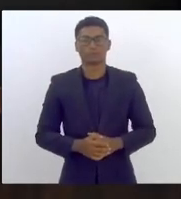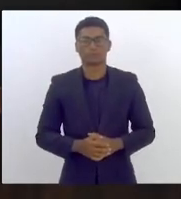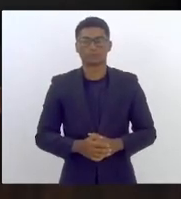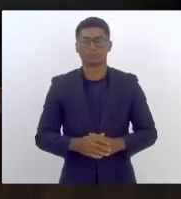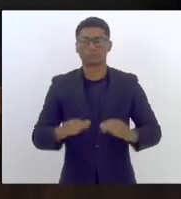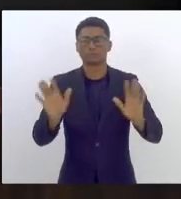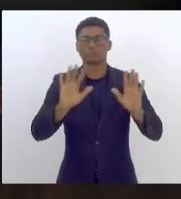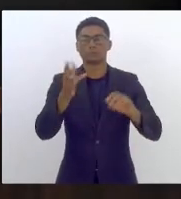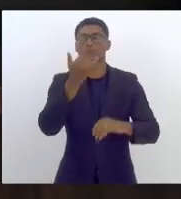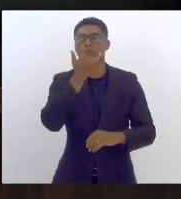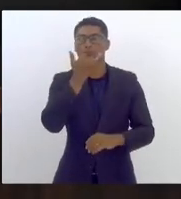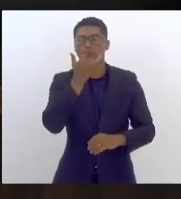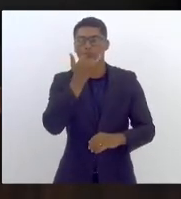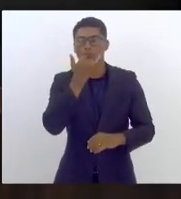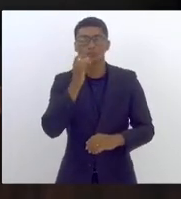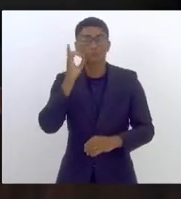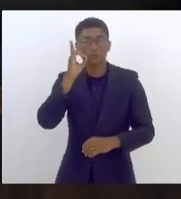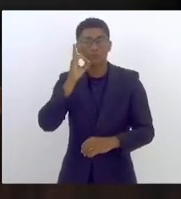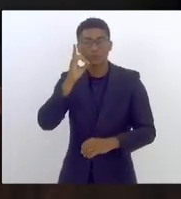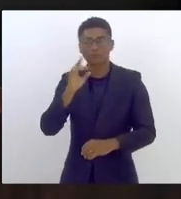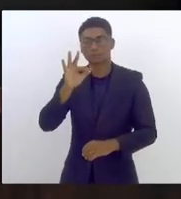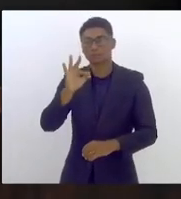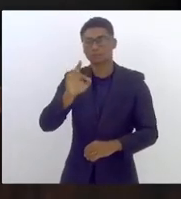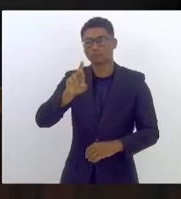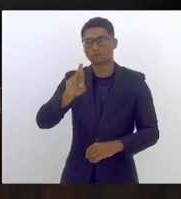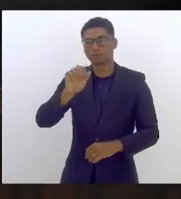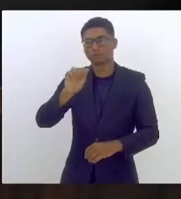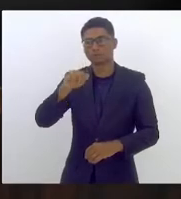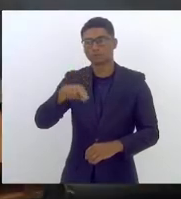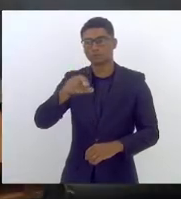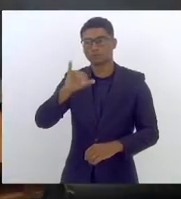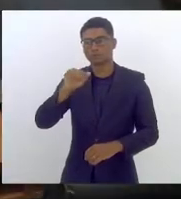não não perdão cada Franciane Mota